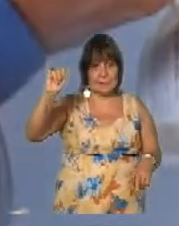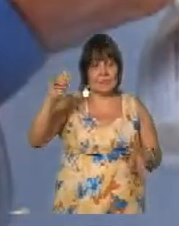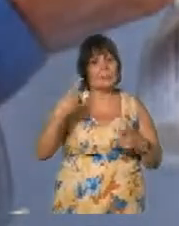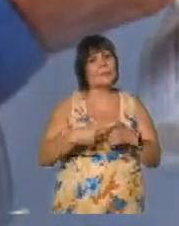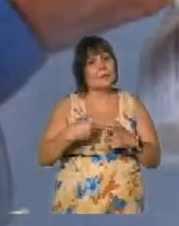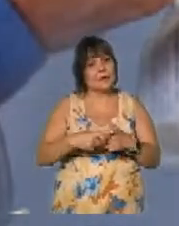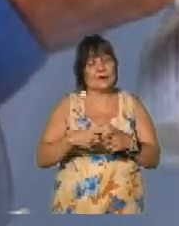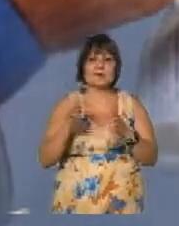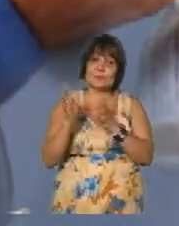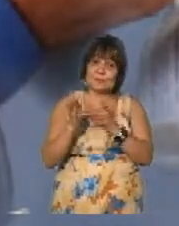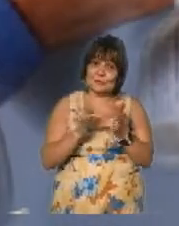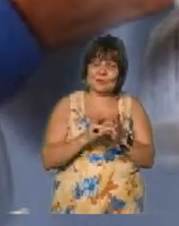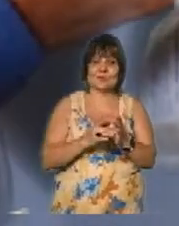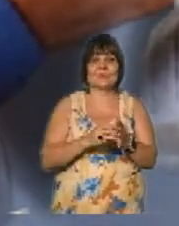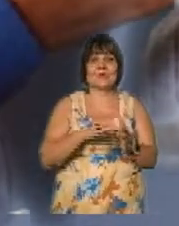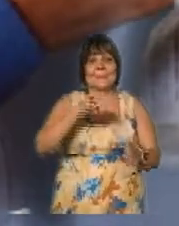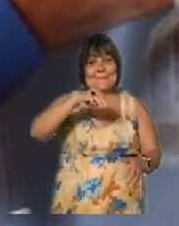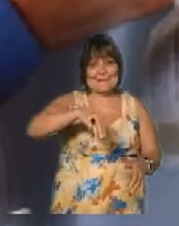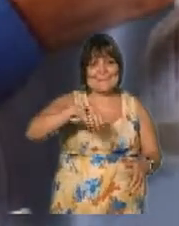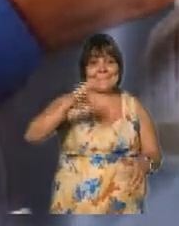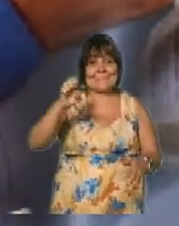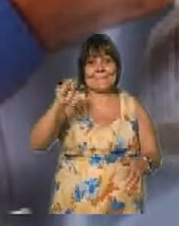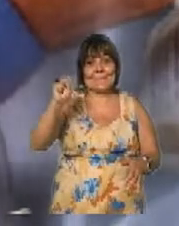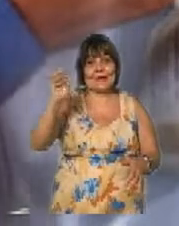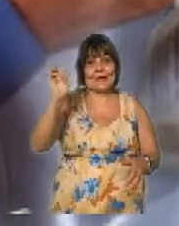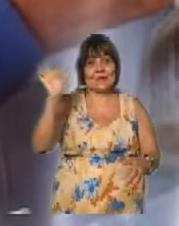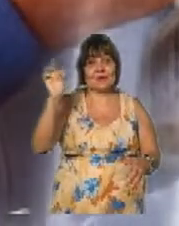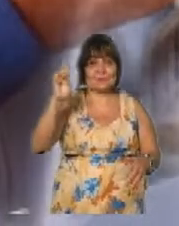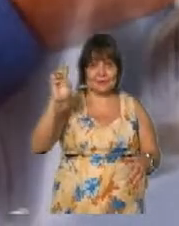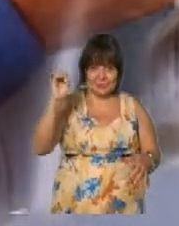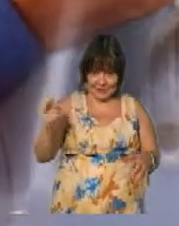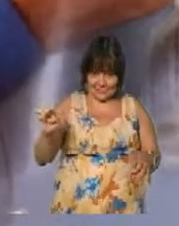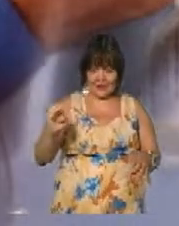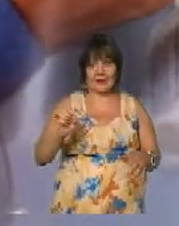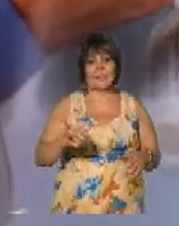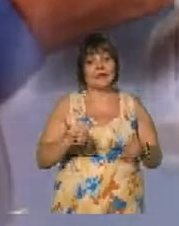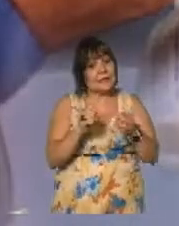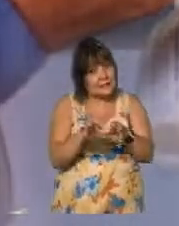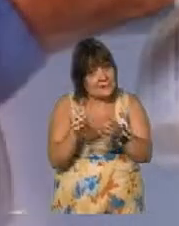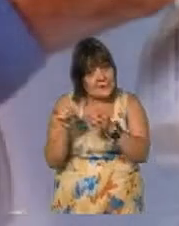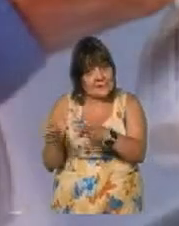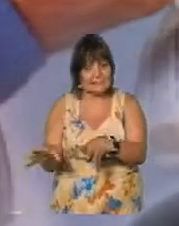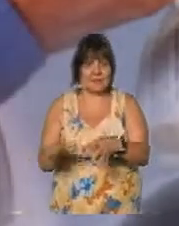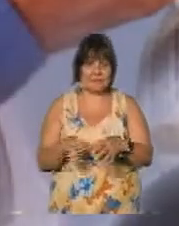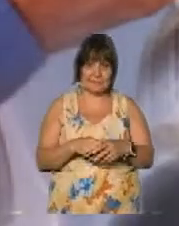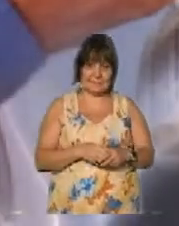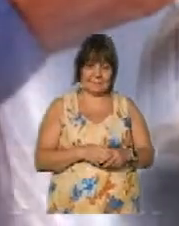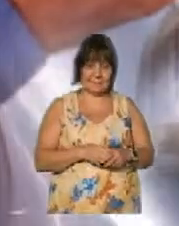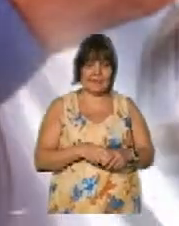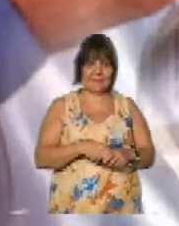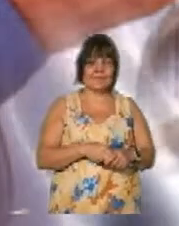1:38, Jesus voltando-se, vendo que o seguiam, disse: a quem buscais? Disseram: Rabi, que quer